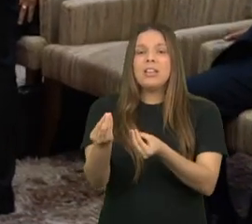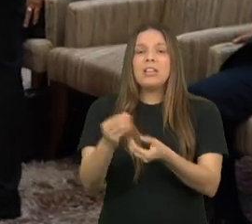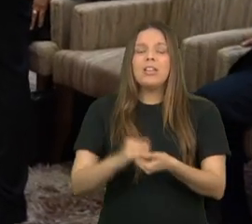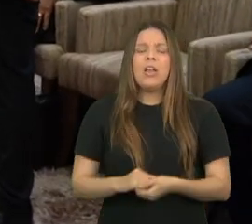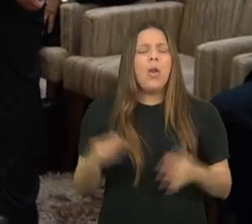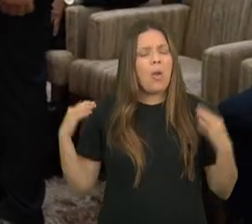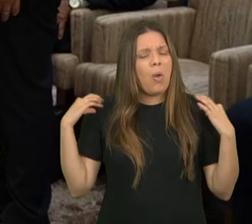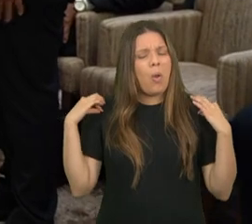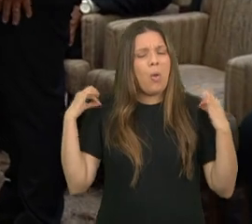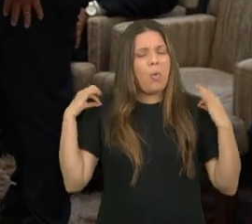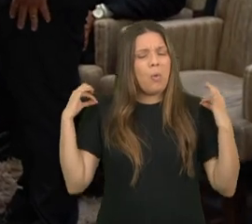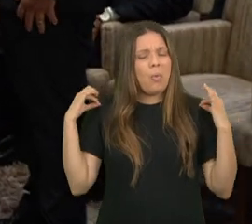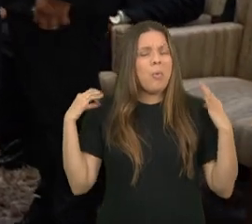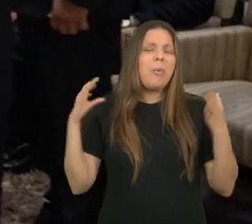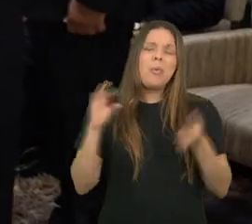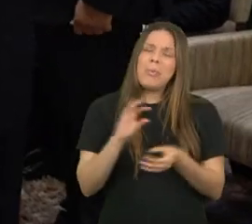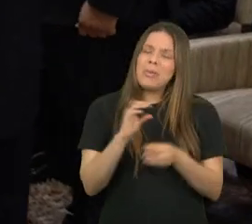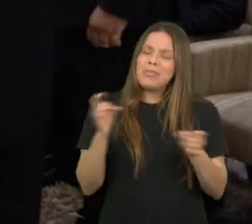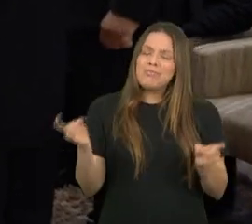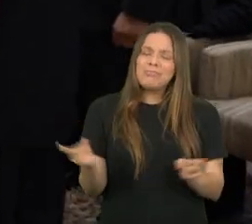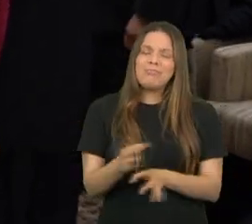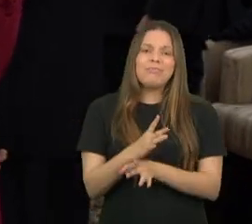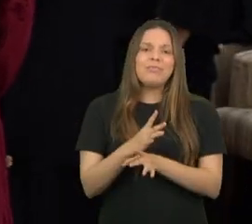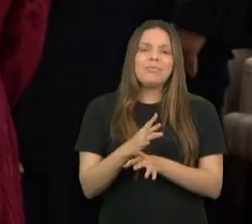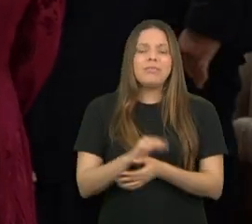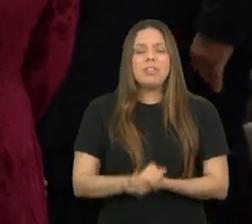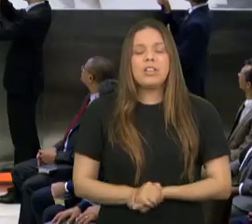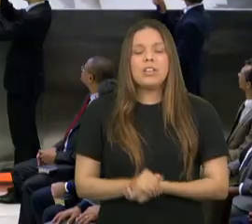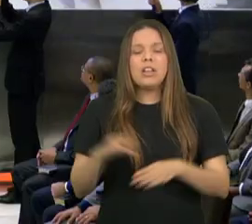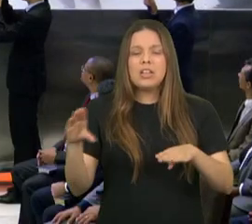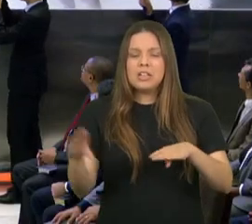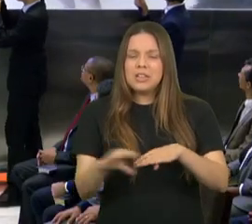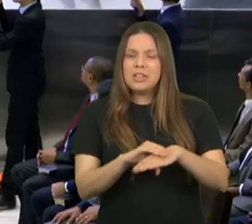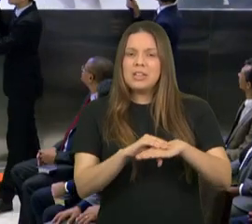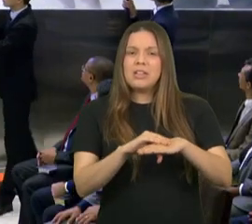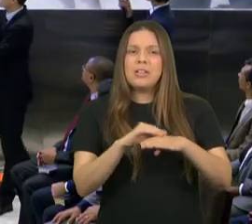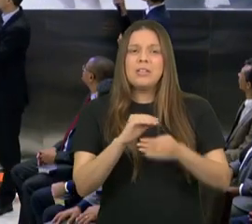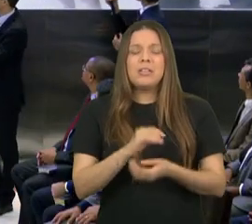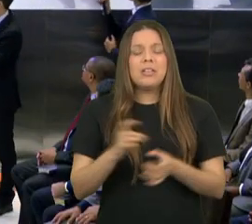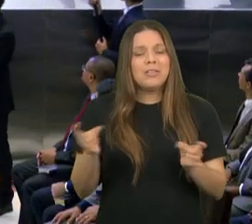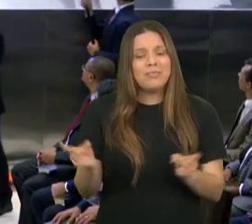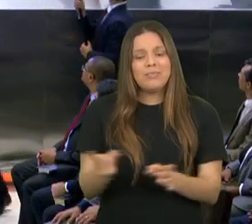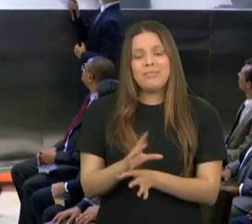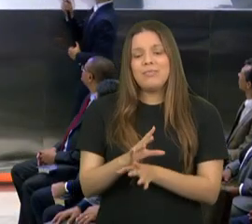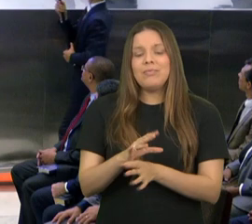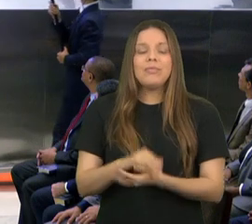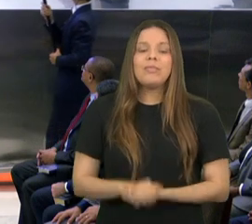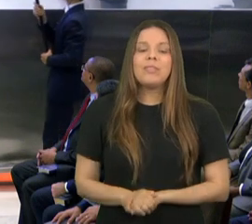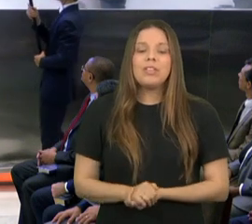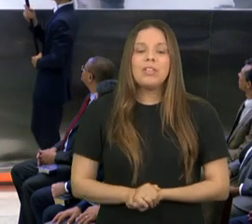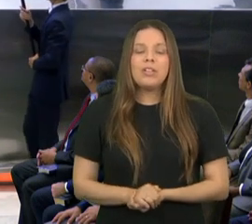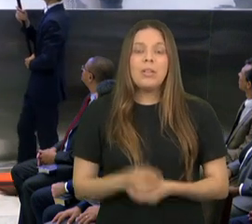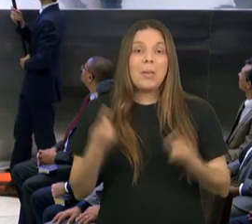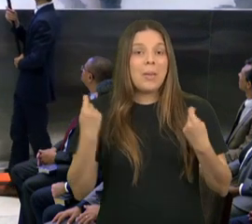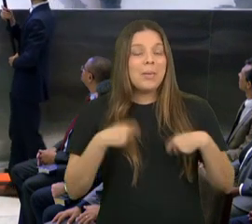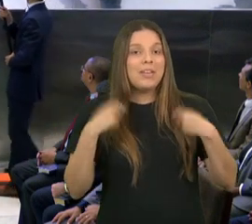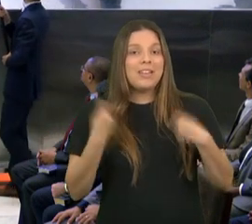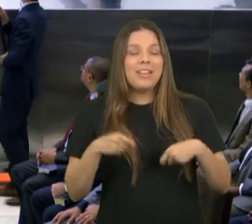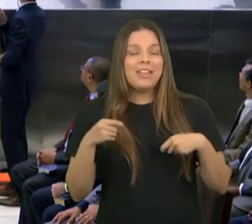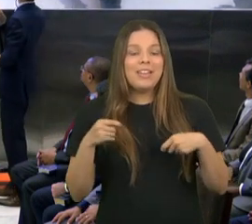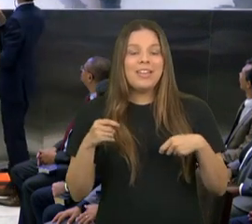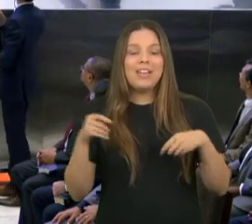embora. Sapato se gasta. Nem todo sapato dá mais para o seu pé. Tem que ser sapato de velho agora.